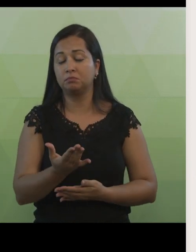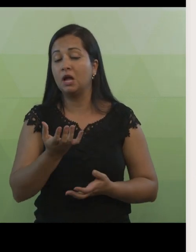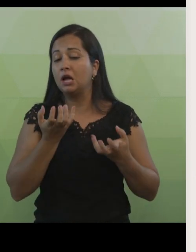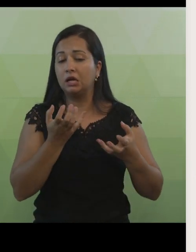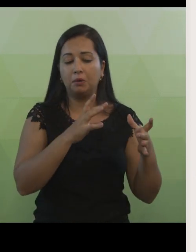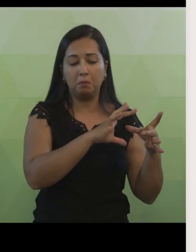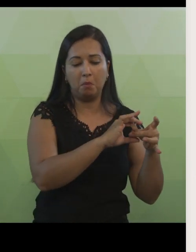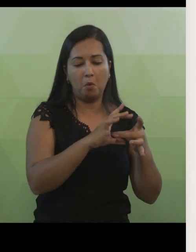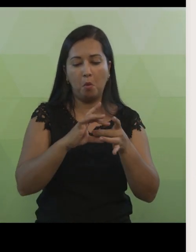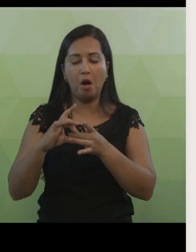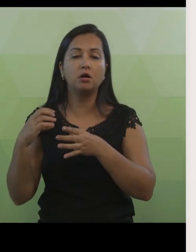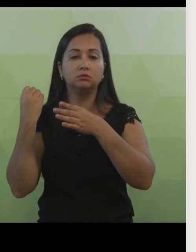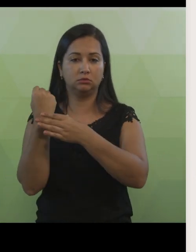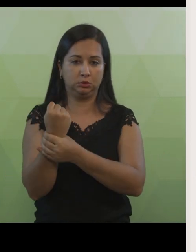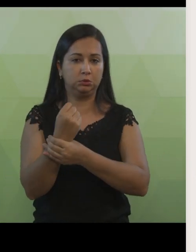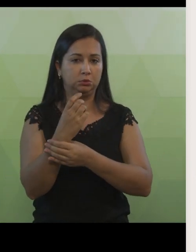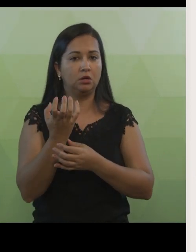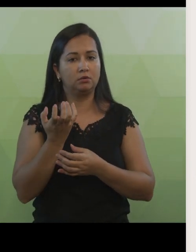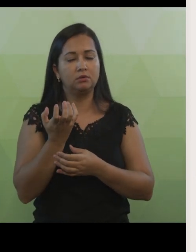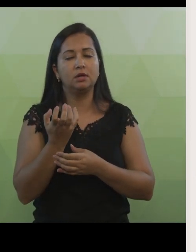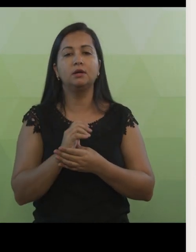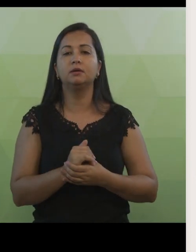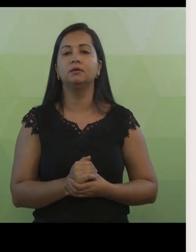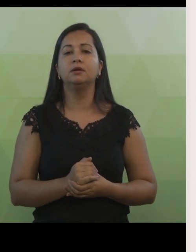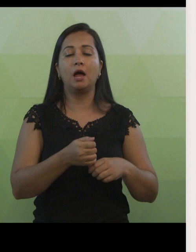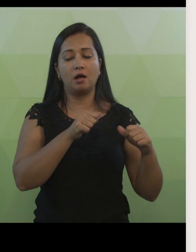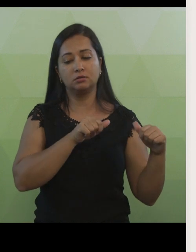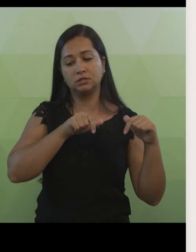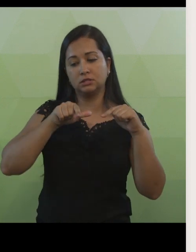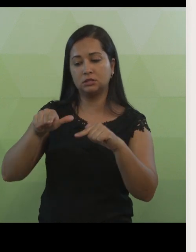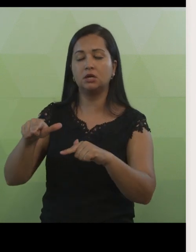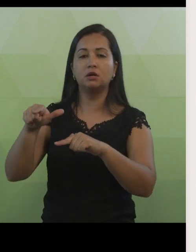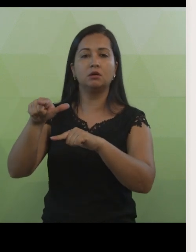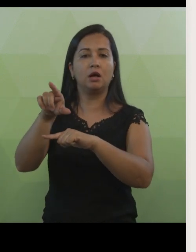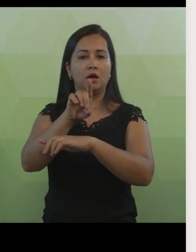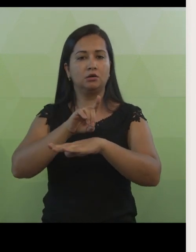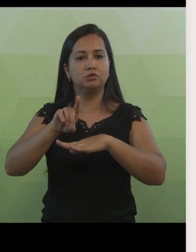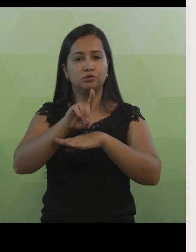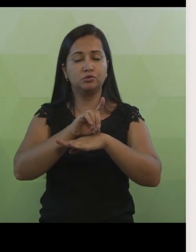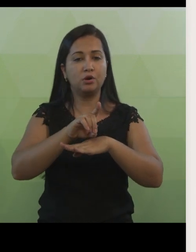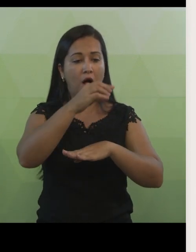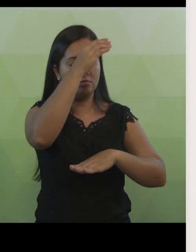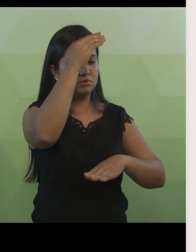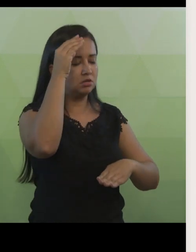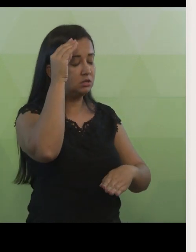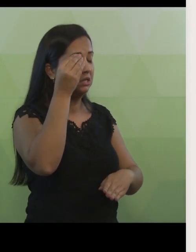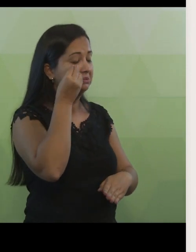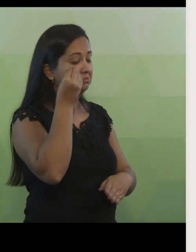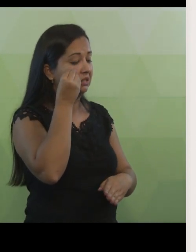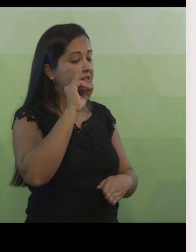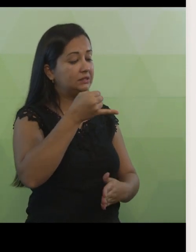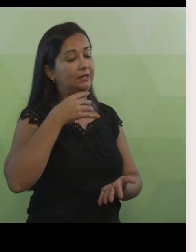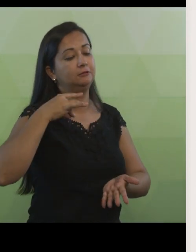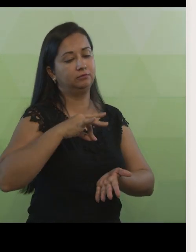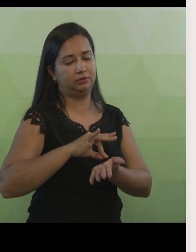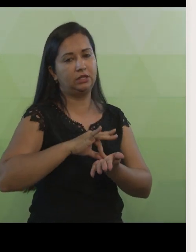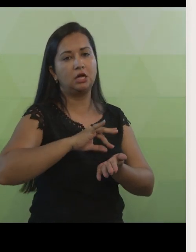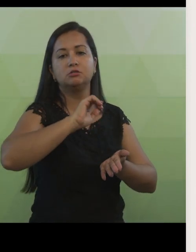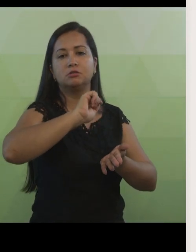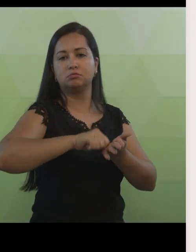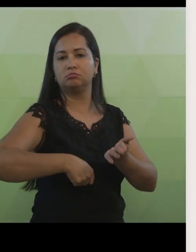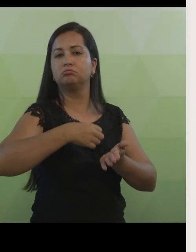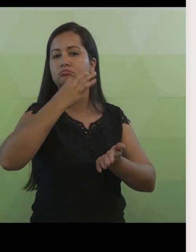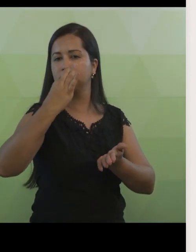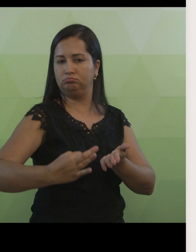internet. O cliente e o servidor decidem fazer uma conexão segura. Primeiro, o servidor envia o certificado digital para o cliente. Depois, o cliente verifica se